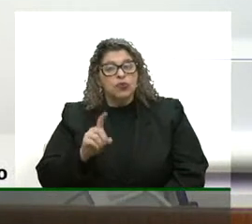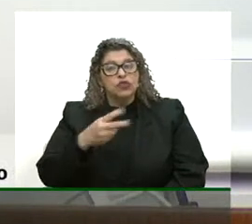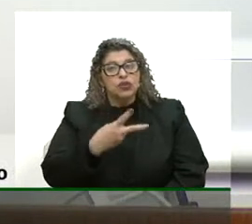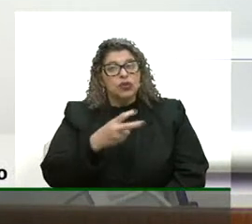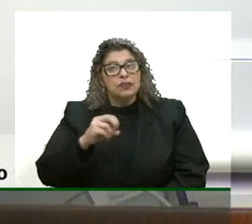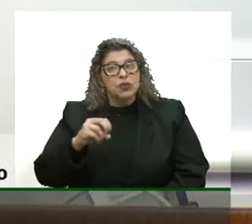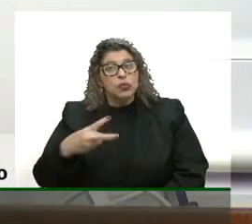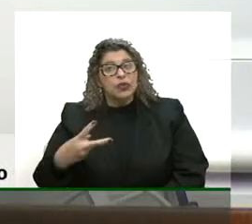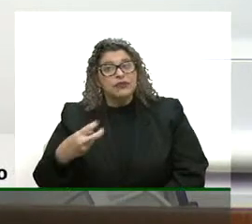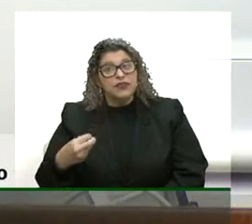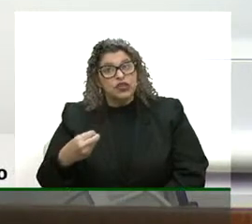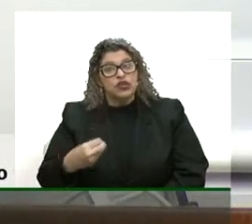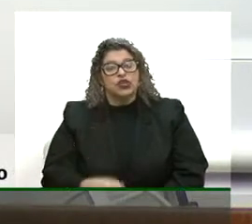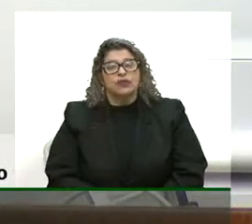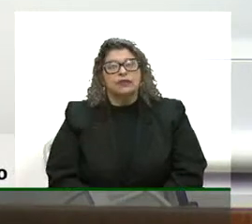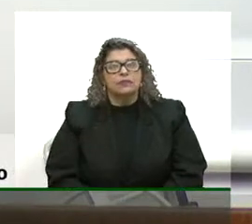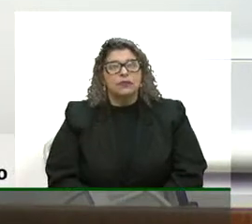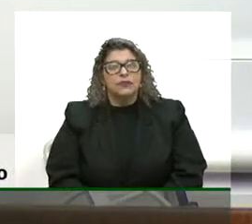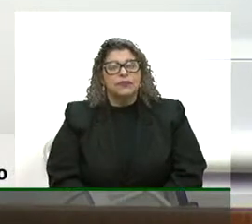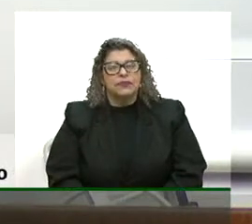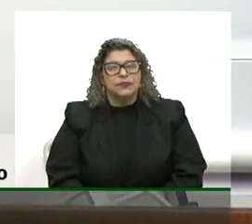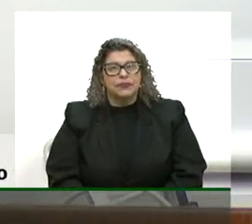191-2020.